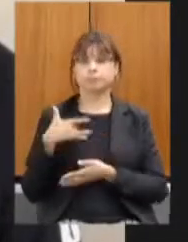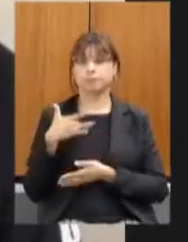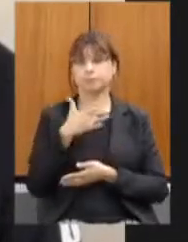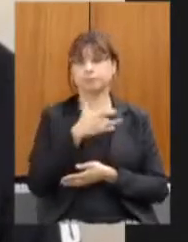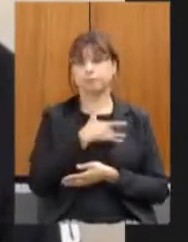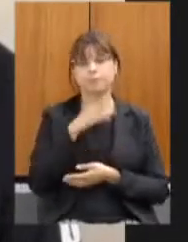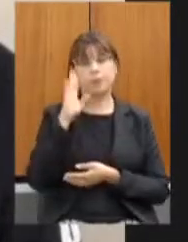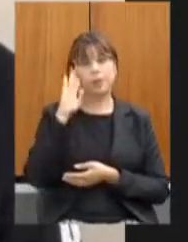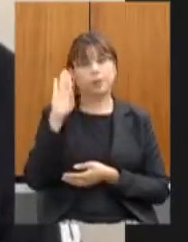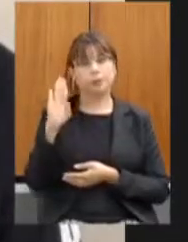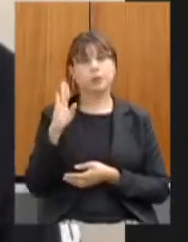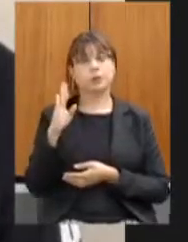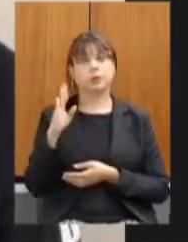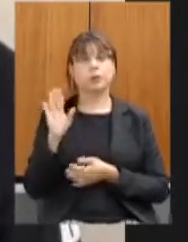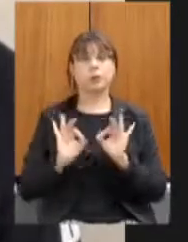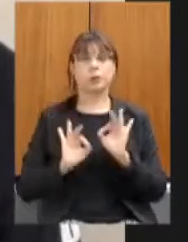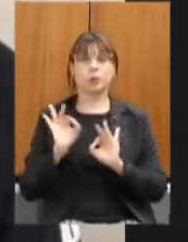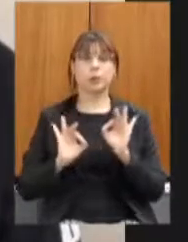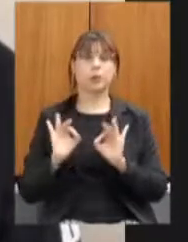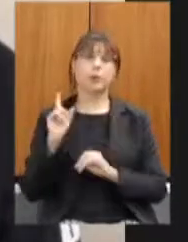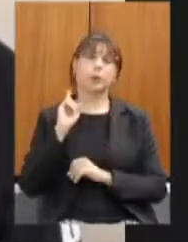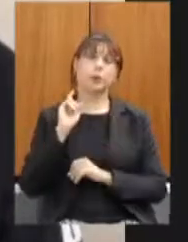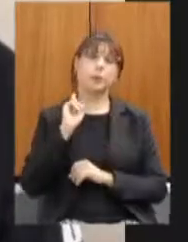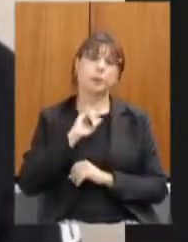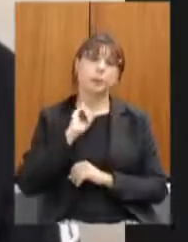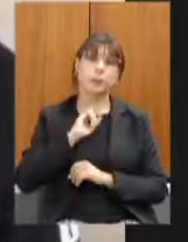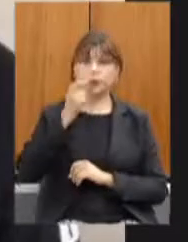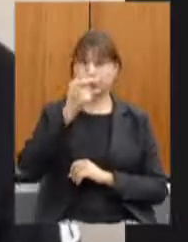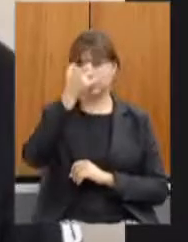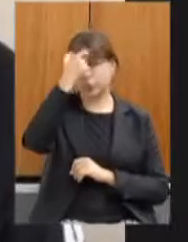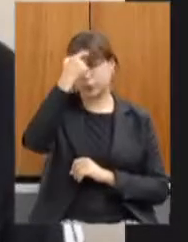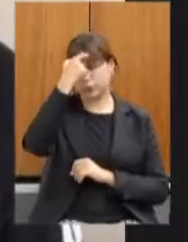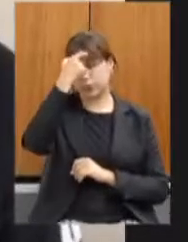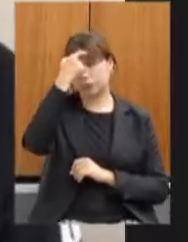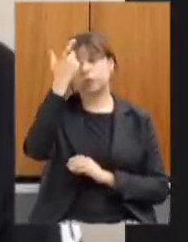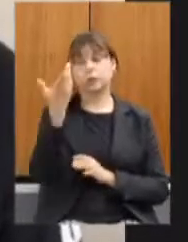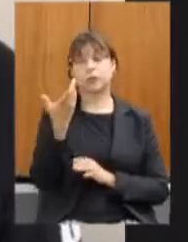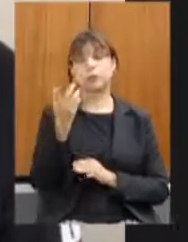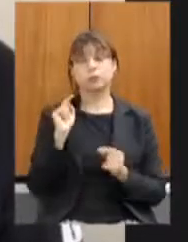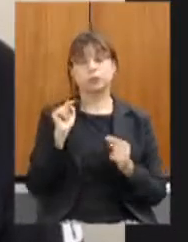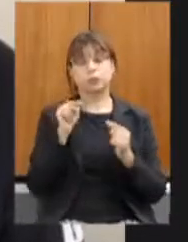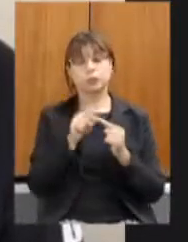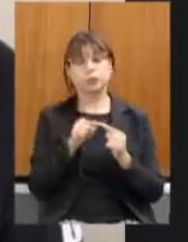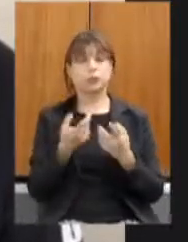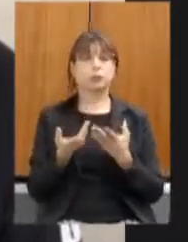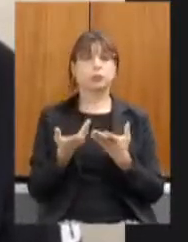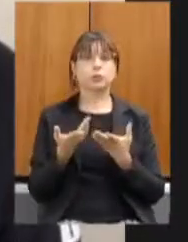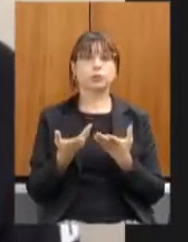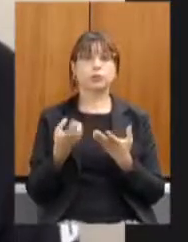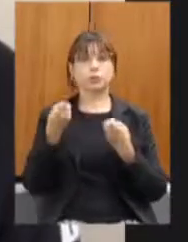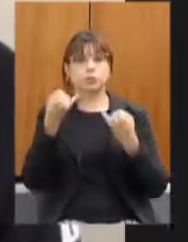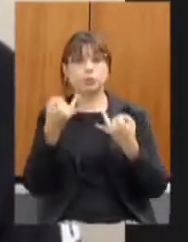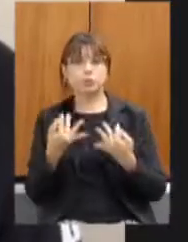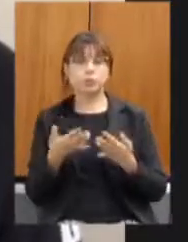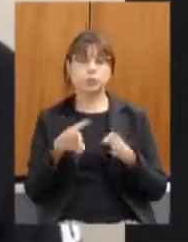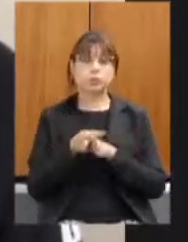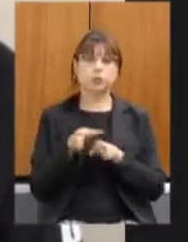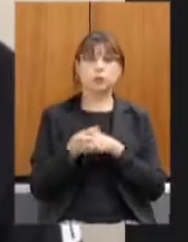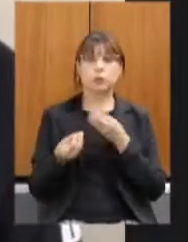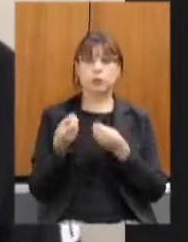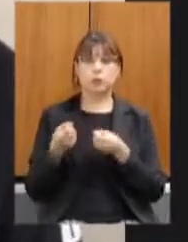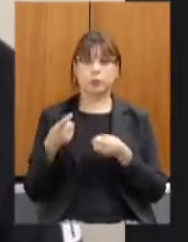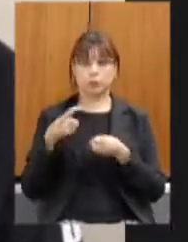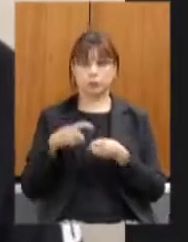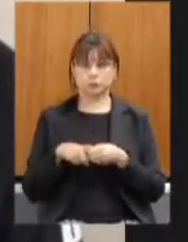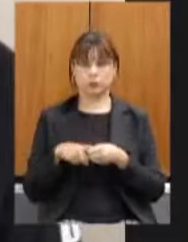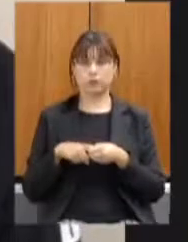grave nos consciente que trouxe né É uma questão rede colocar um pouco também como voltar acho que foi ele tá as coisas bem bem